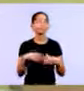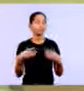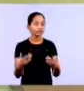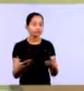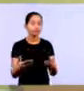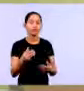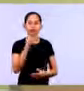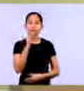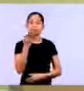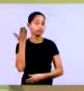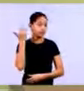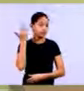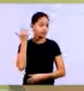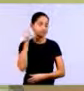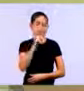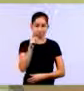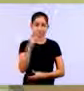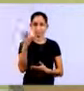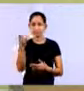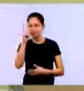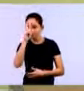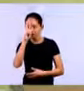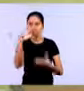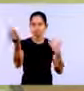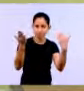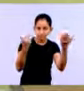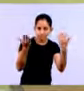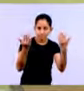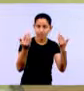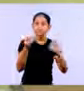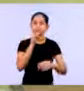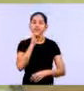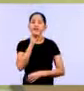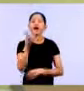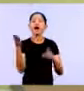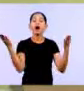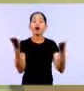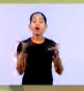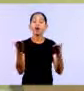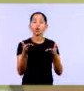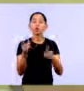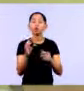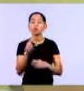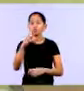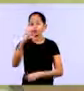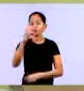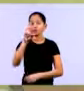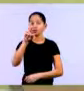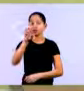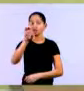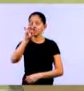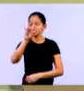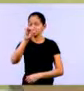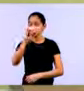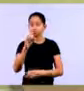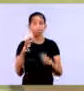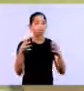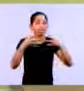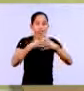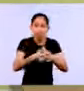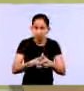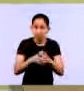vimos anteriormente o conceito de obrigação tributária. E aí nós estamos vendo agora o crédito tributário. Não